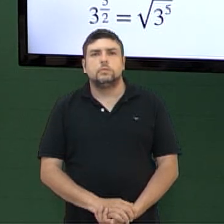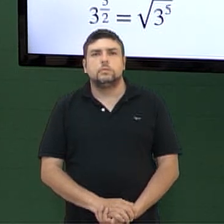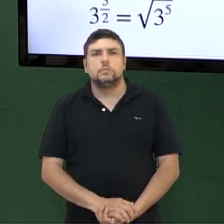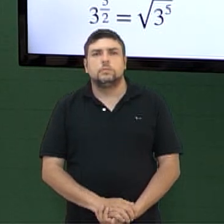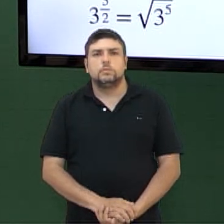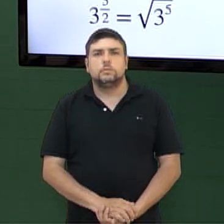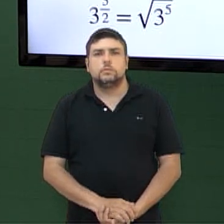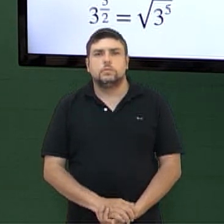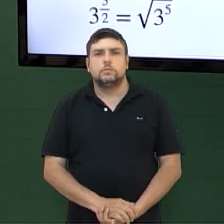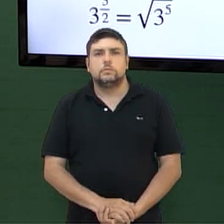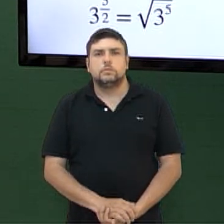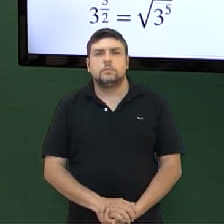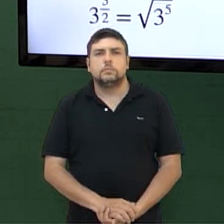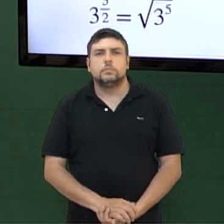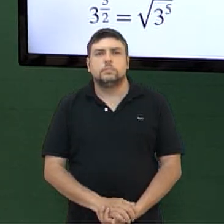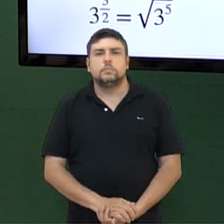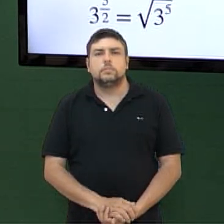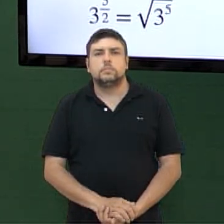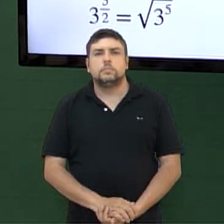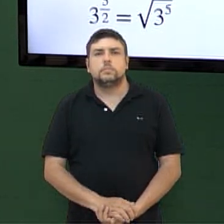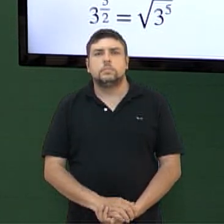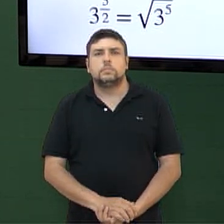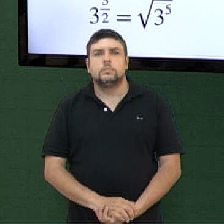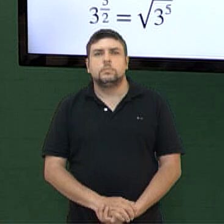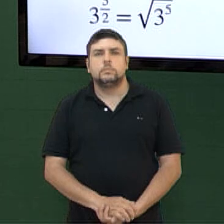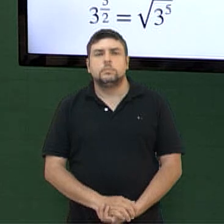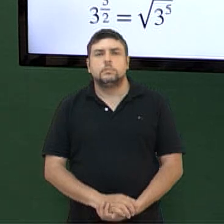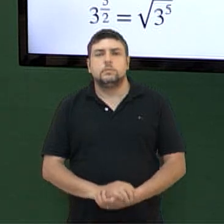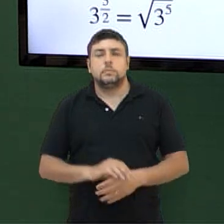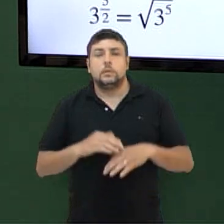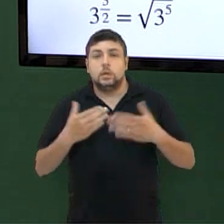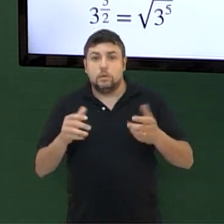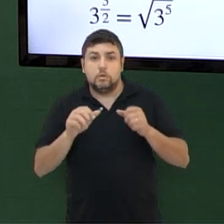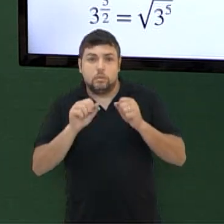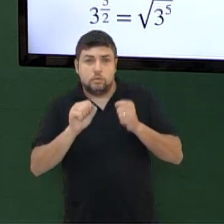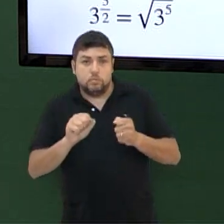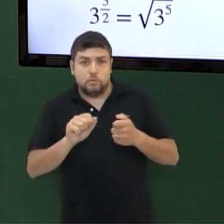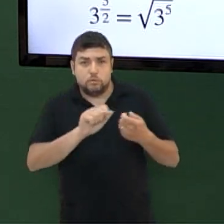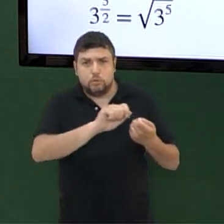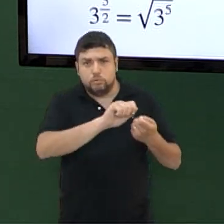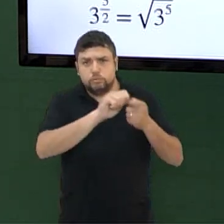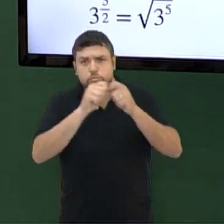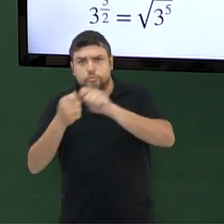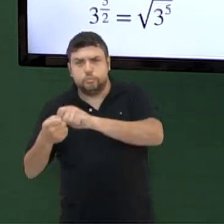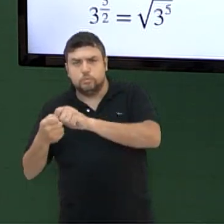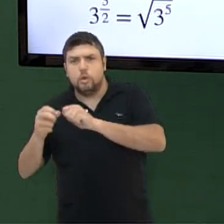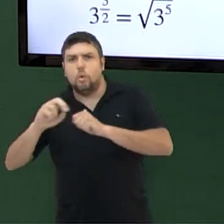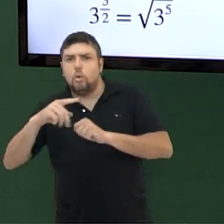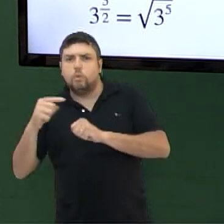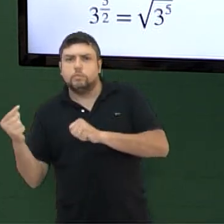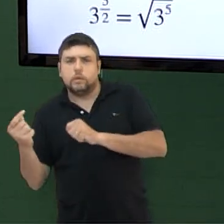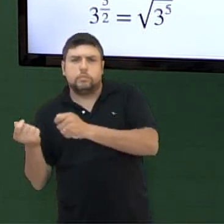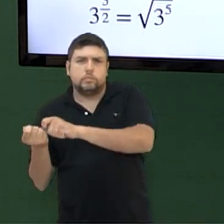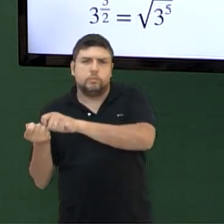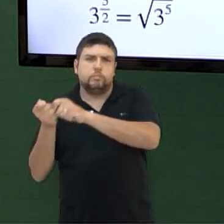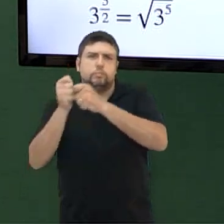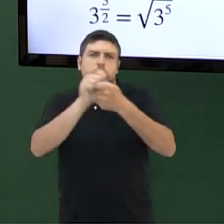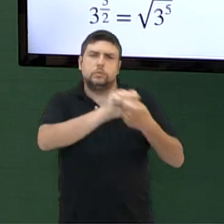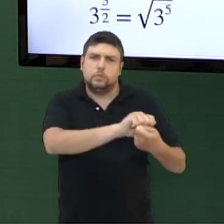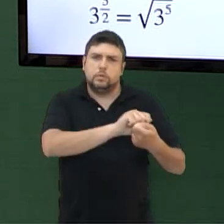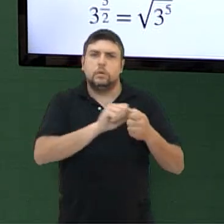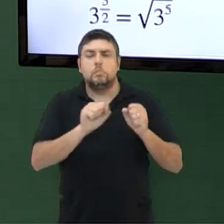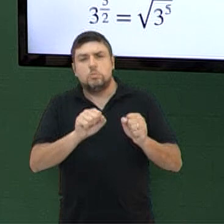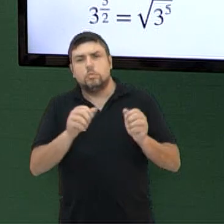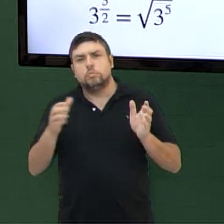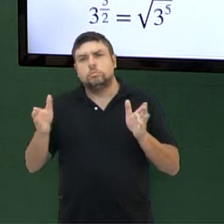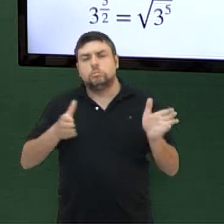O expoente é 1, o índice é 3. Então, você pode fazer daqui para lá ou de lá para cá. Eu tanto posso pegar uma raiz